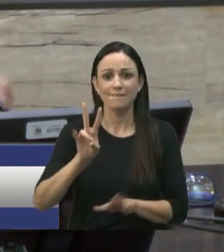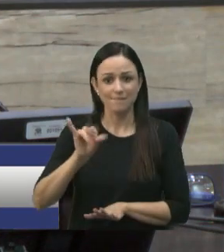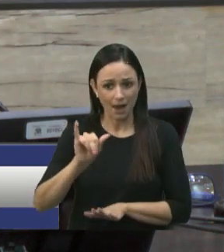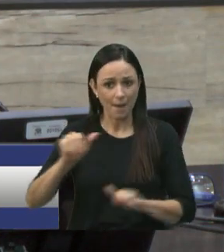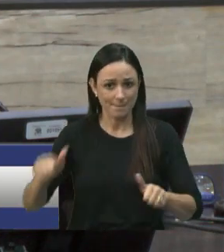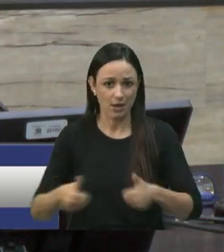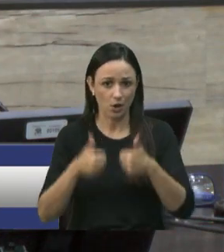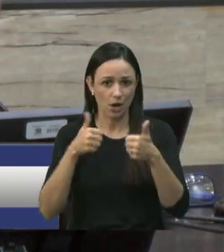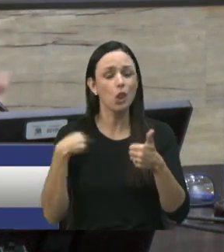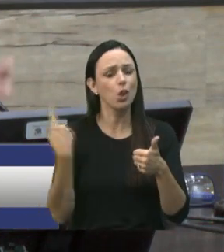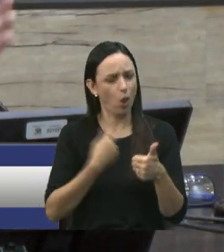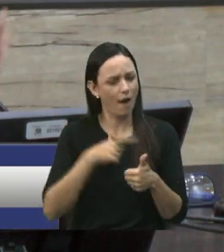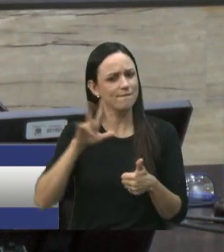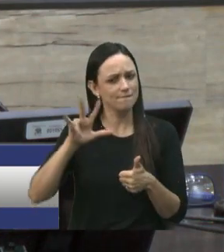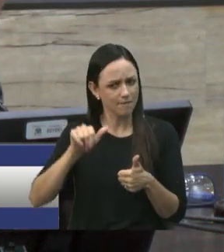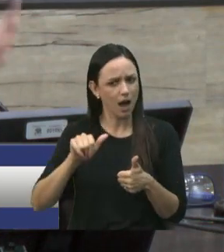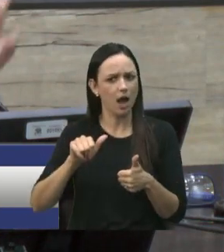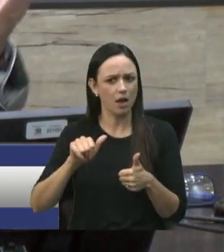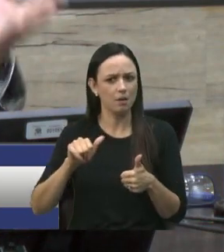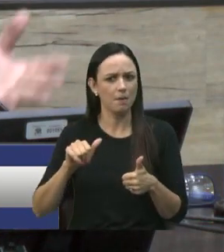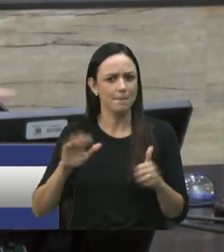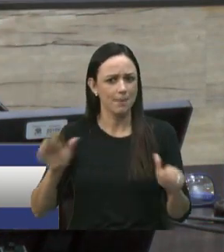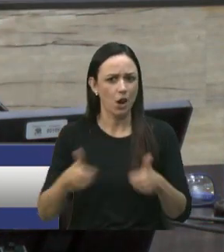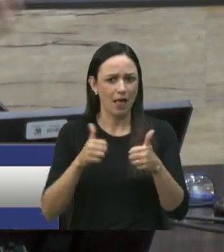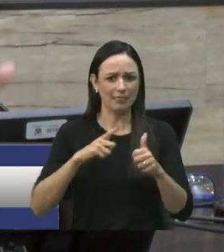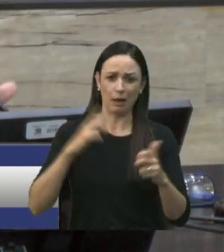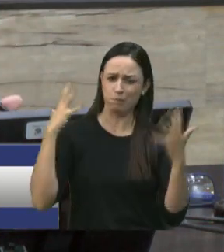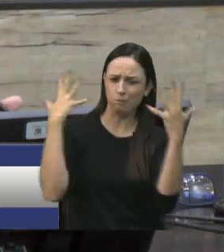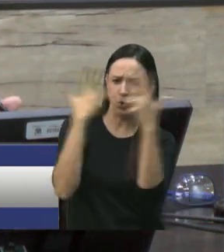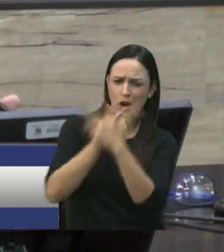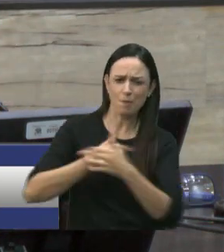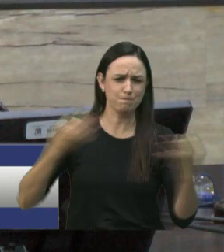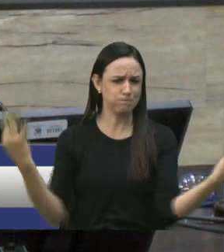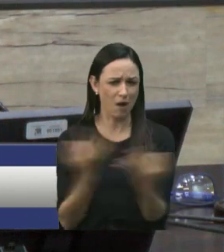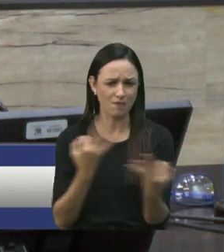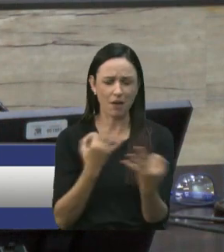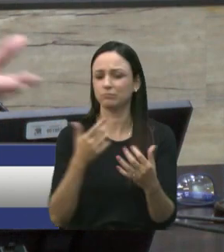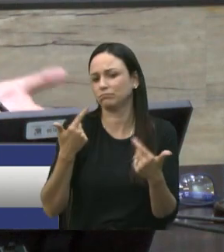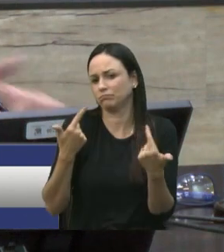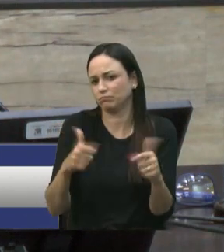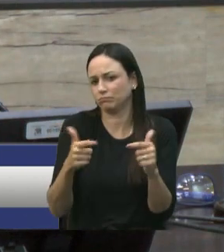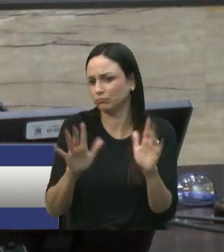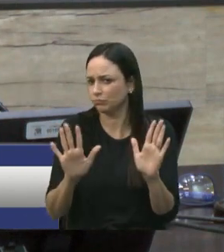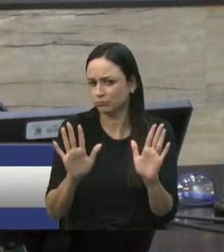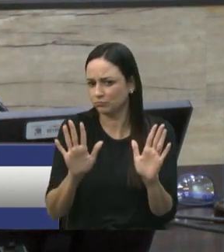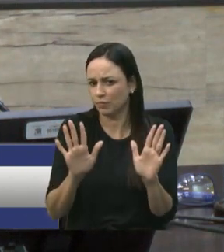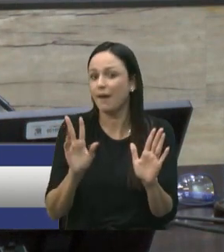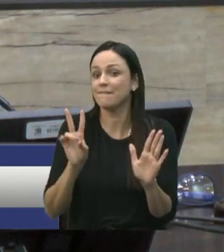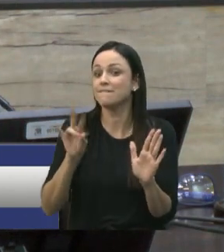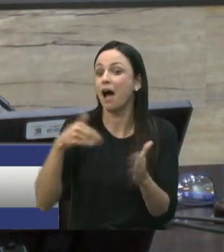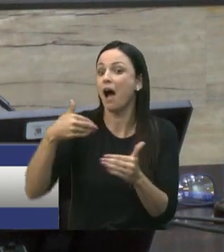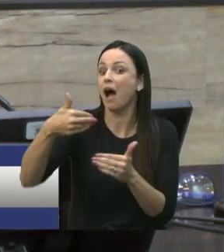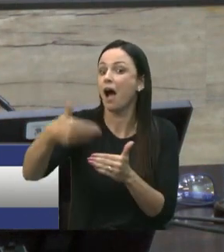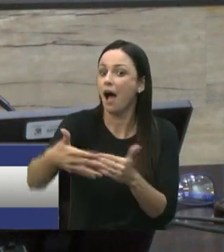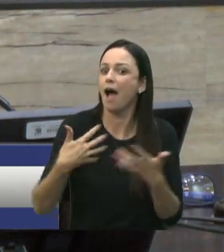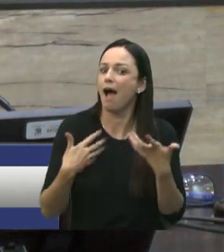melhorar? Vamos melhorar. Está bonito, lindo, maravilhoso? Não está, mas nós pretendemos chegar. Tudo